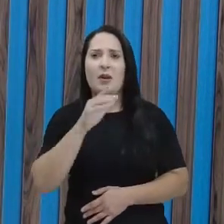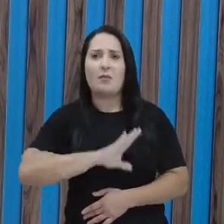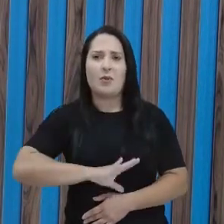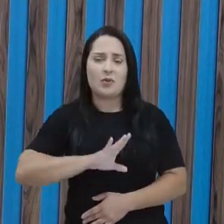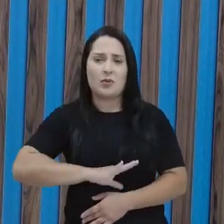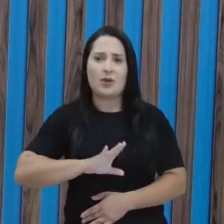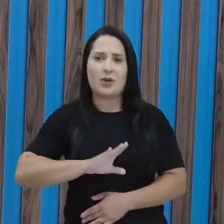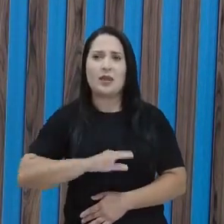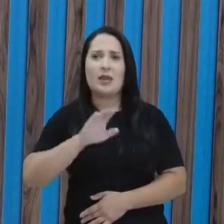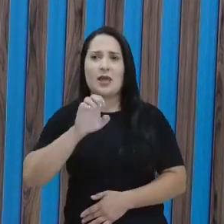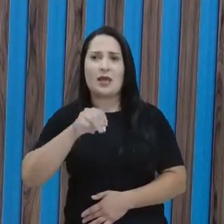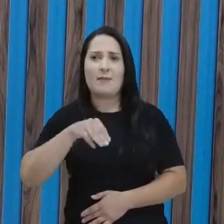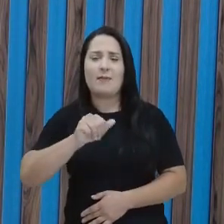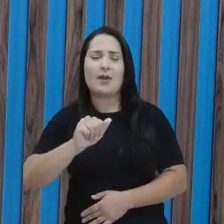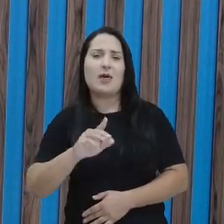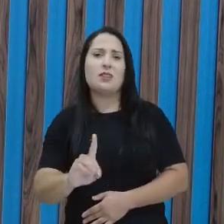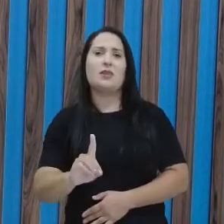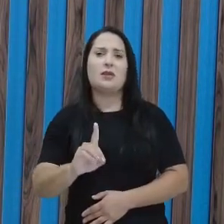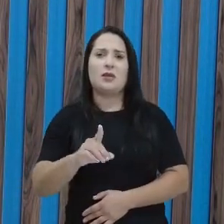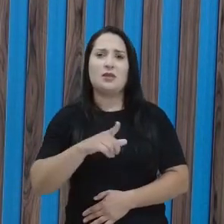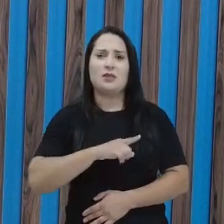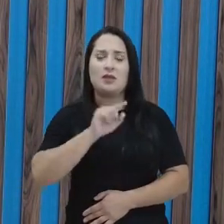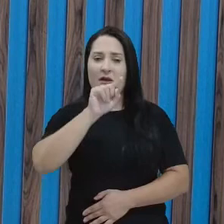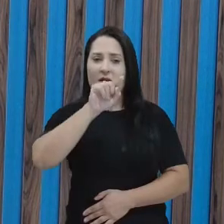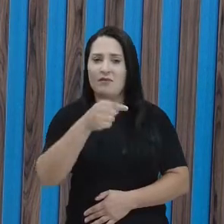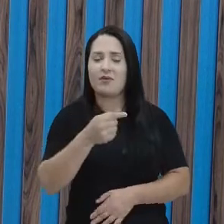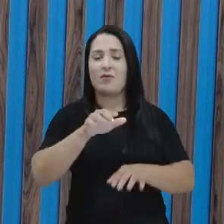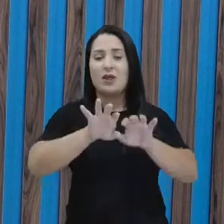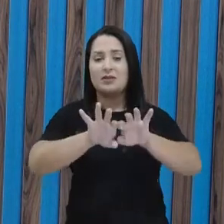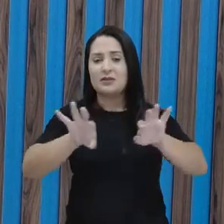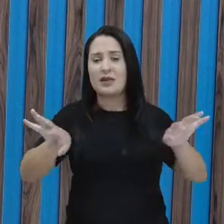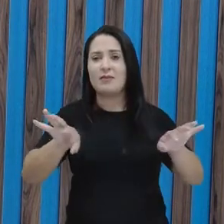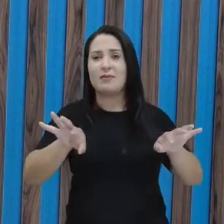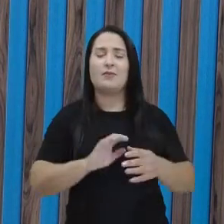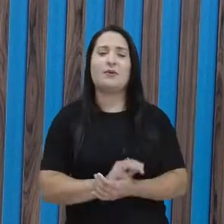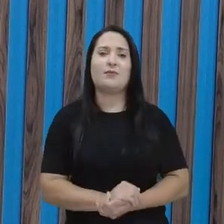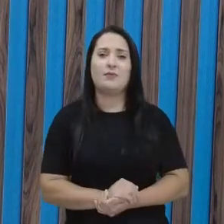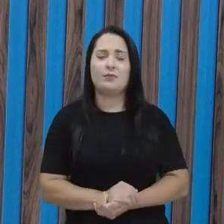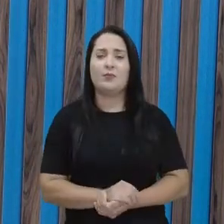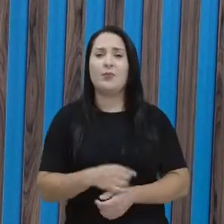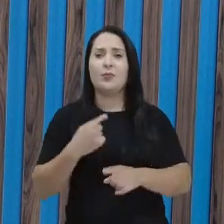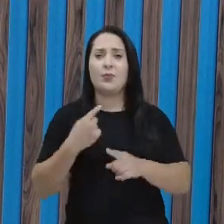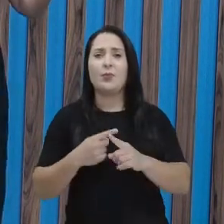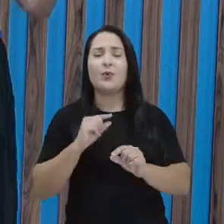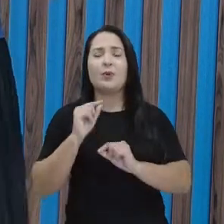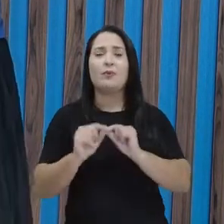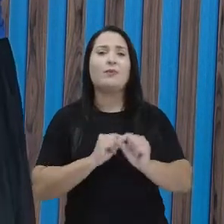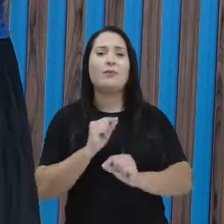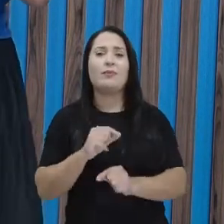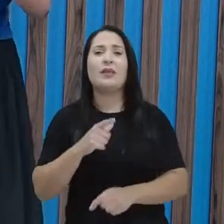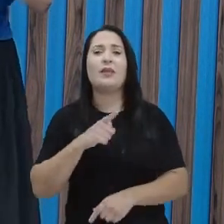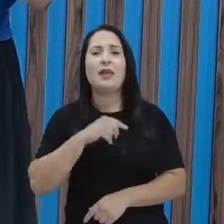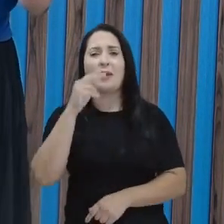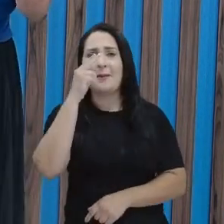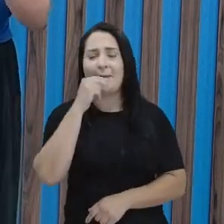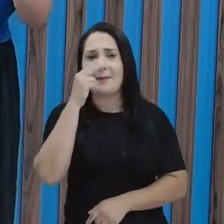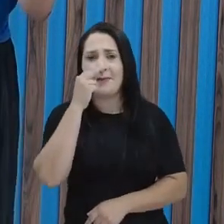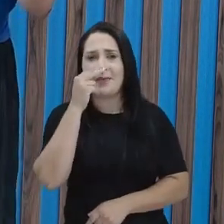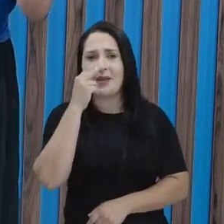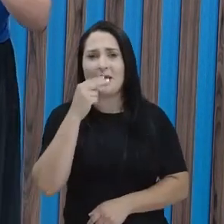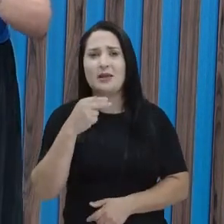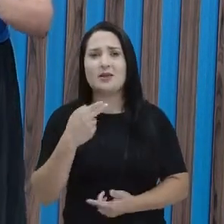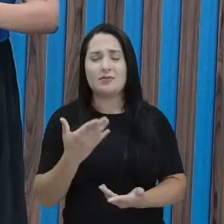a gente tem o quê? A vírgula também separando os núcleos. Por quê? Porque são elementos que têm a mesma